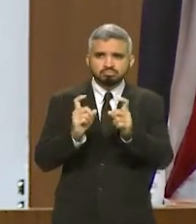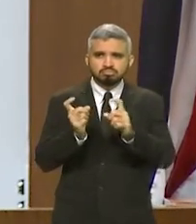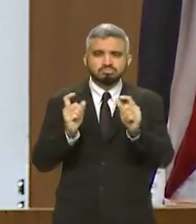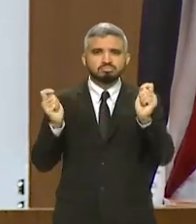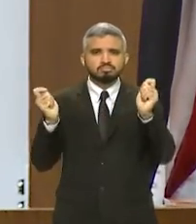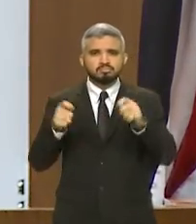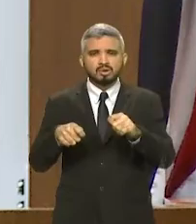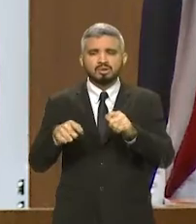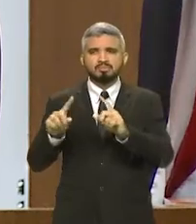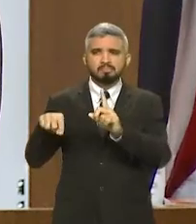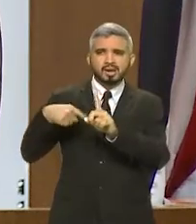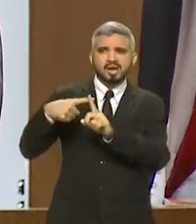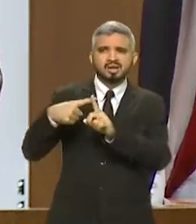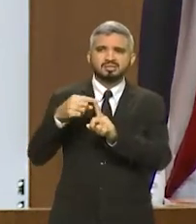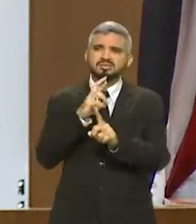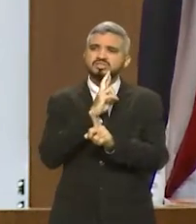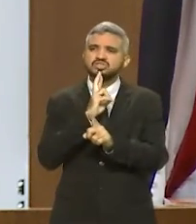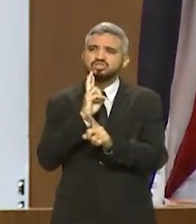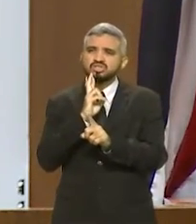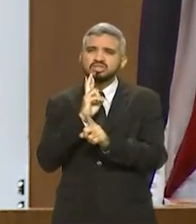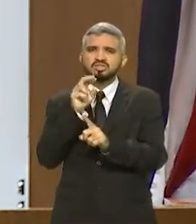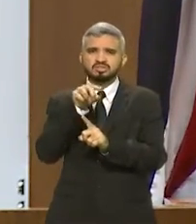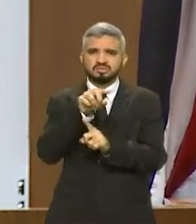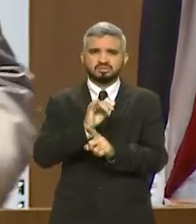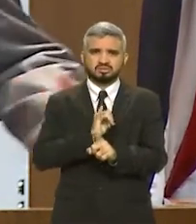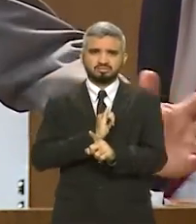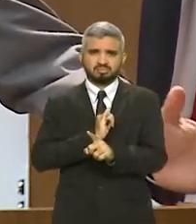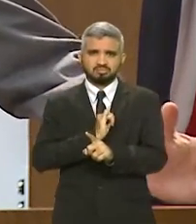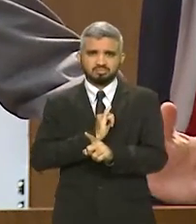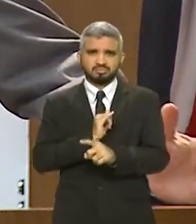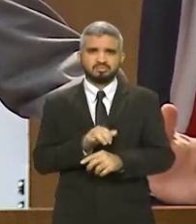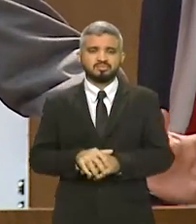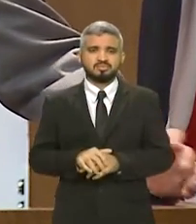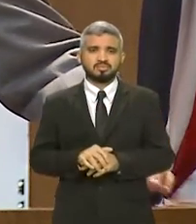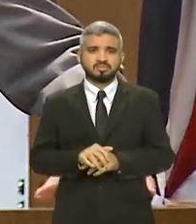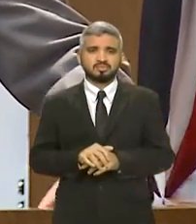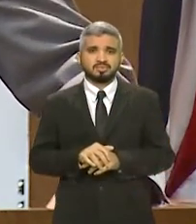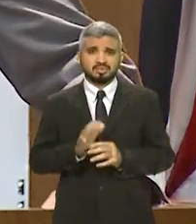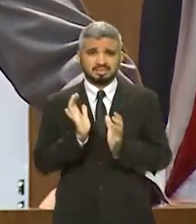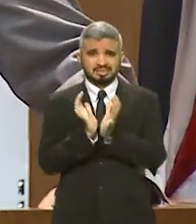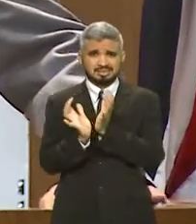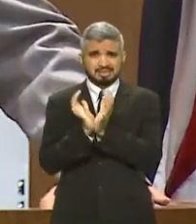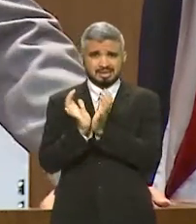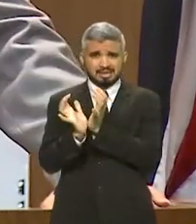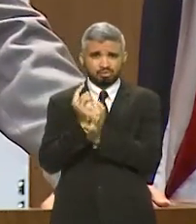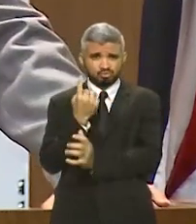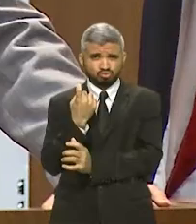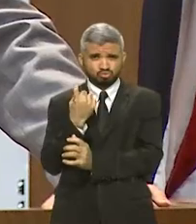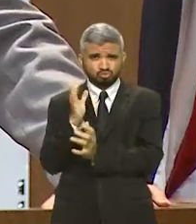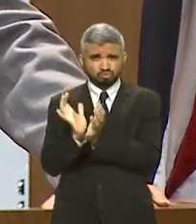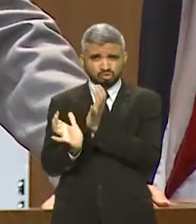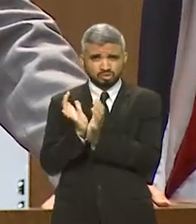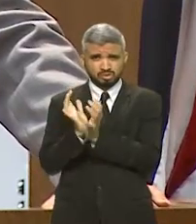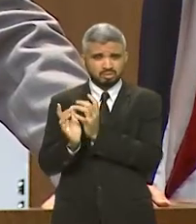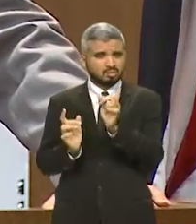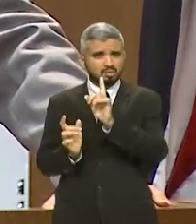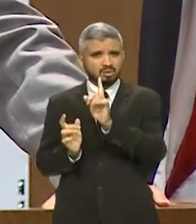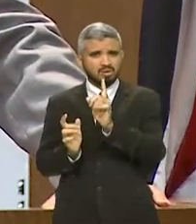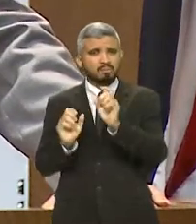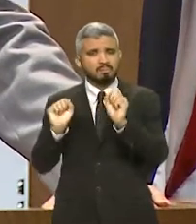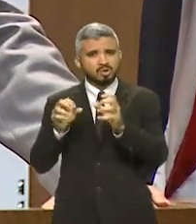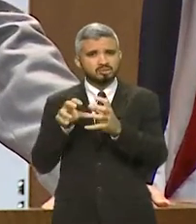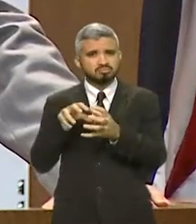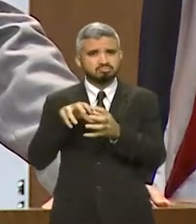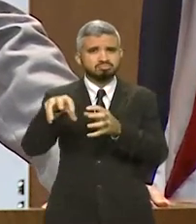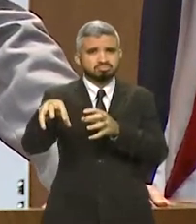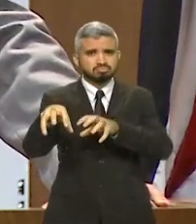restaurantes populares na cidade. Em vez de somente ao centro, levá-lo aos bairros, levar unidades de